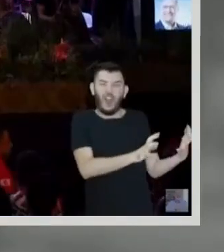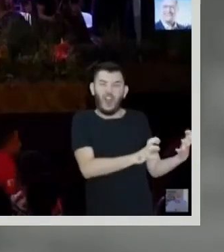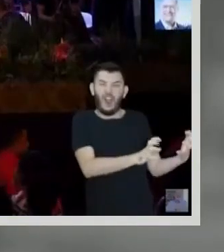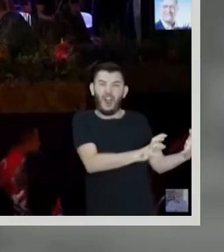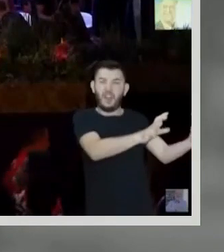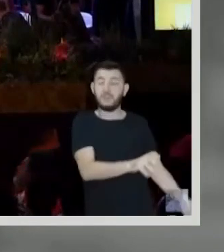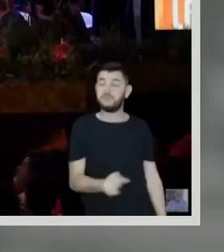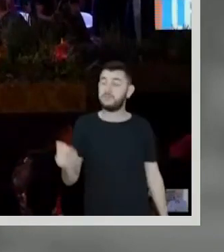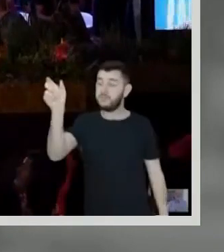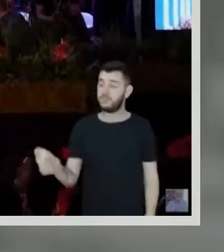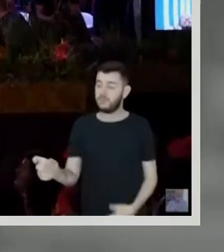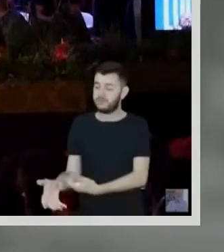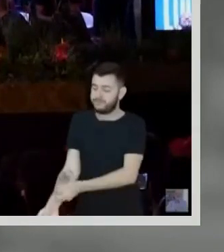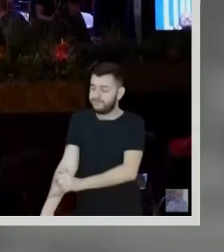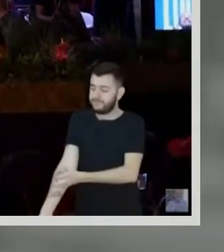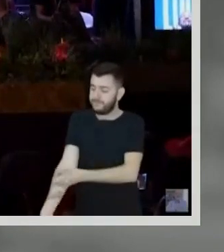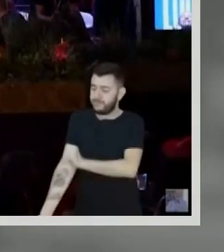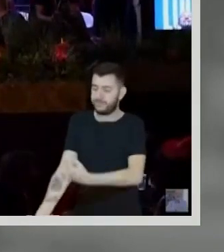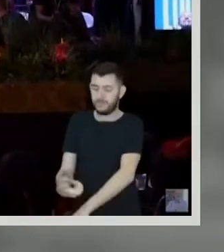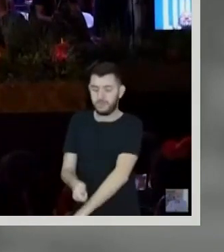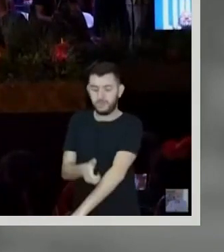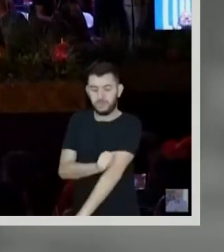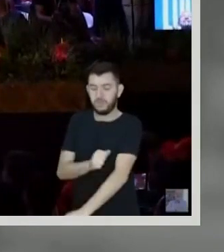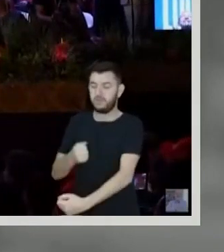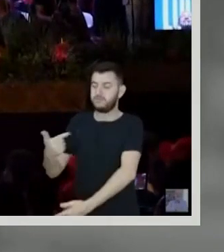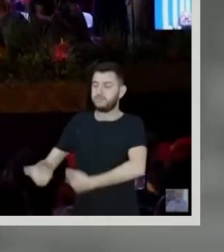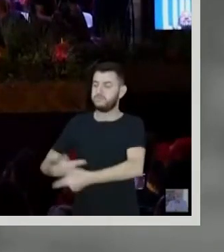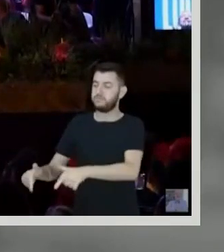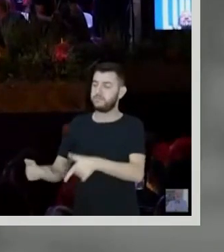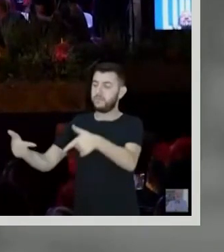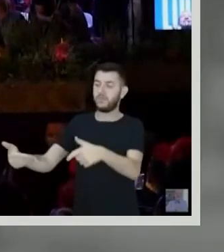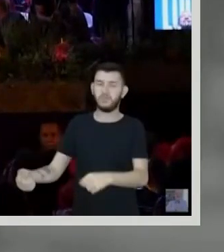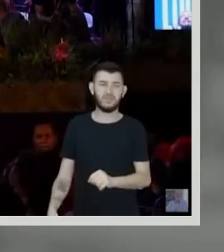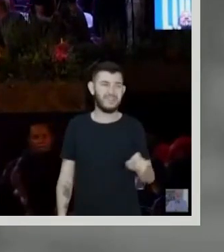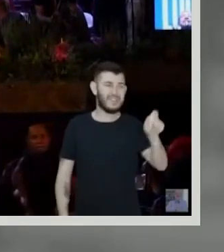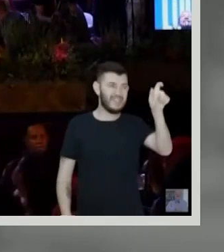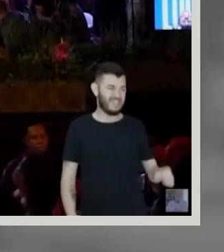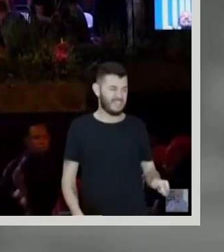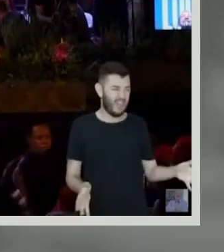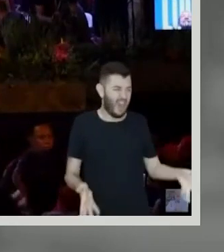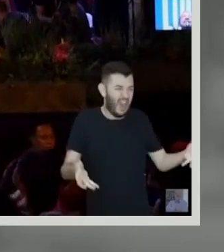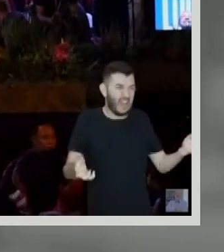praticamente impossível hoje, na minha opinião, que a disputa seja resolvida no primeiro turno. Mas os